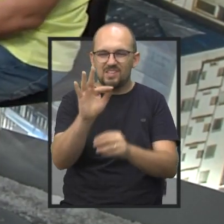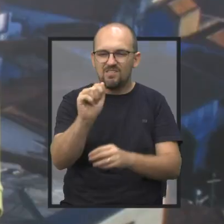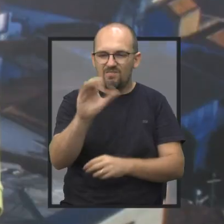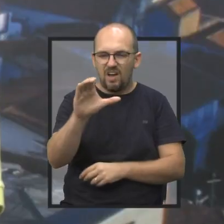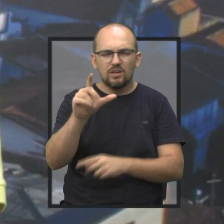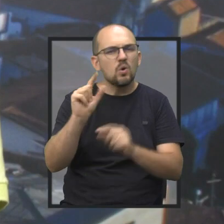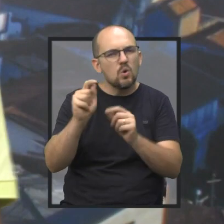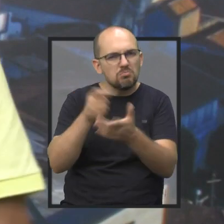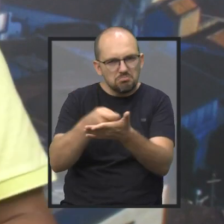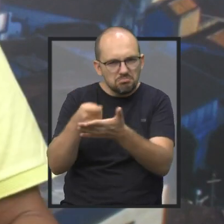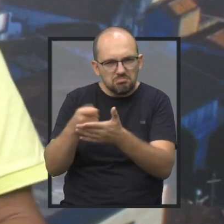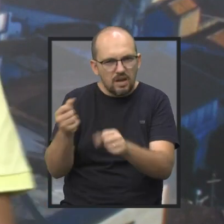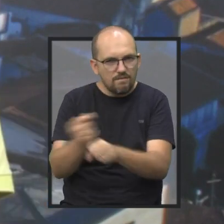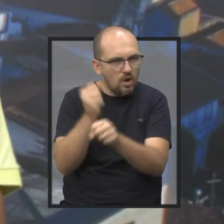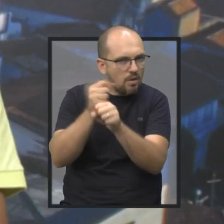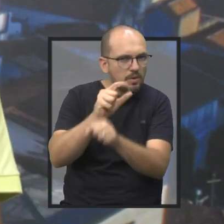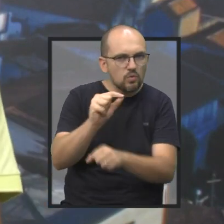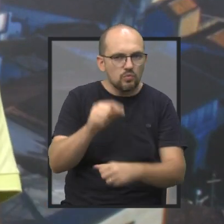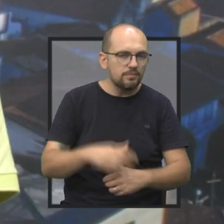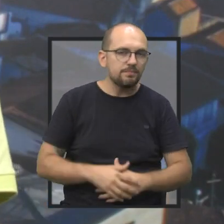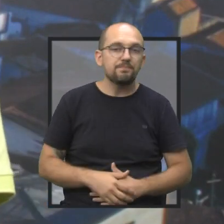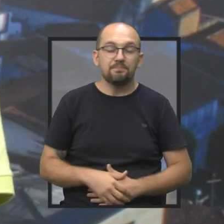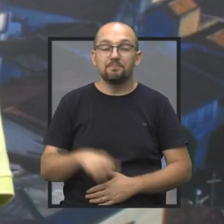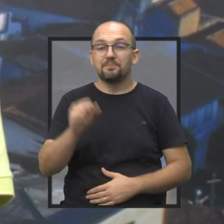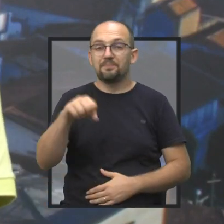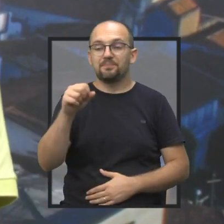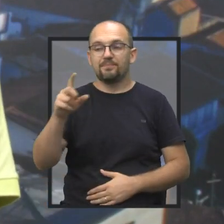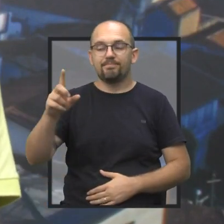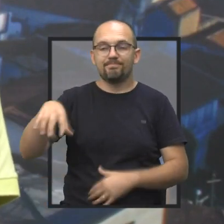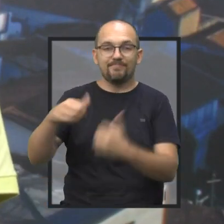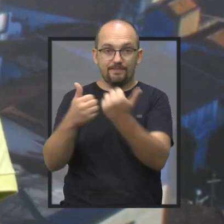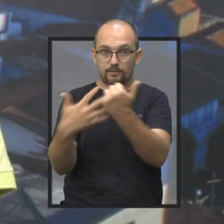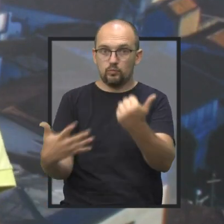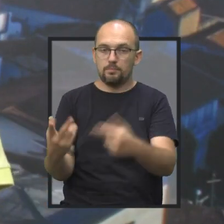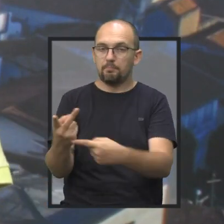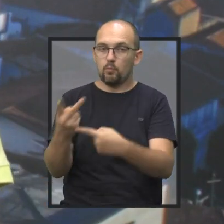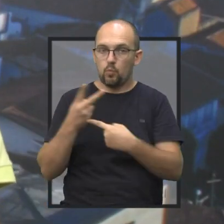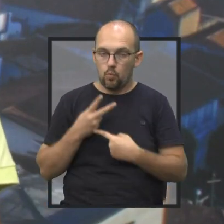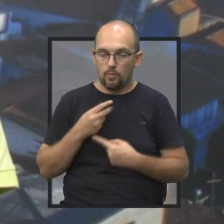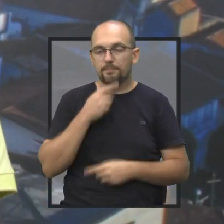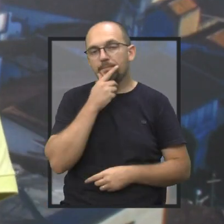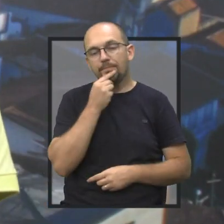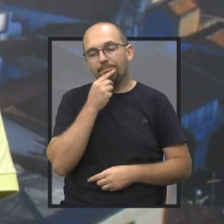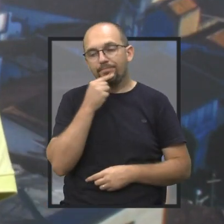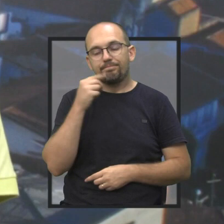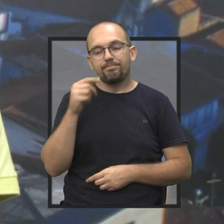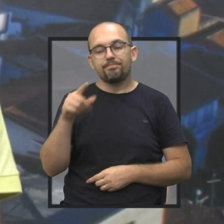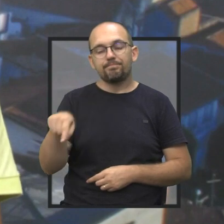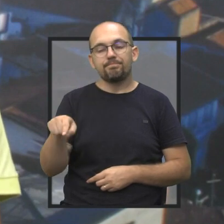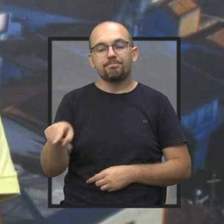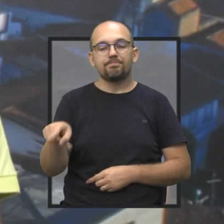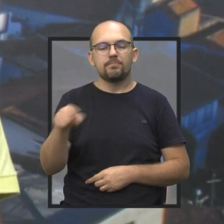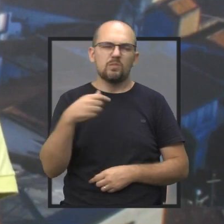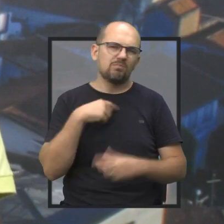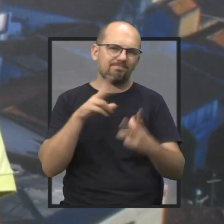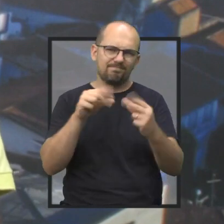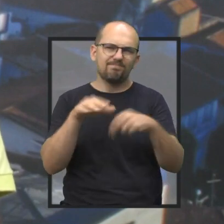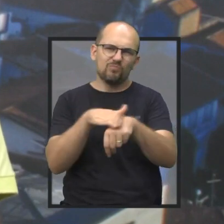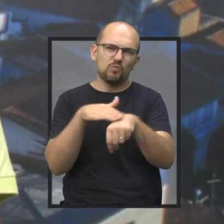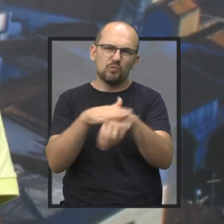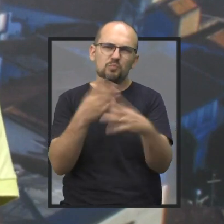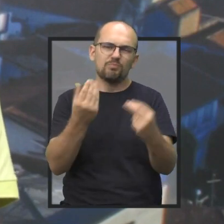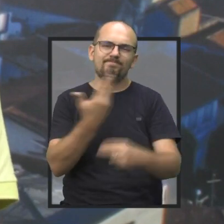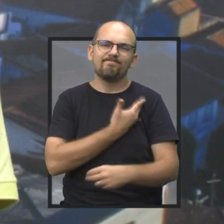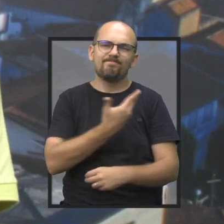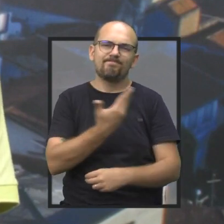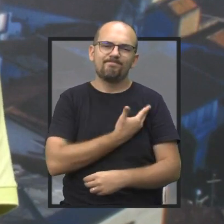Sim, eu fui, né, procurado pela direção. Fui procurado também, que eu converso muito com um